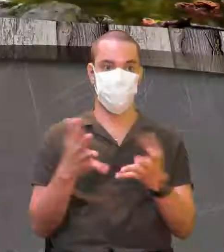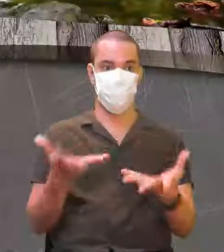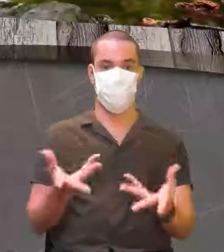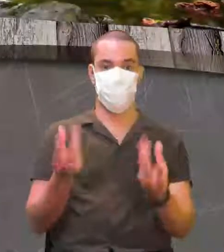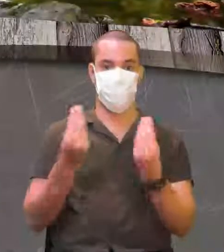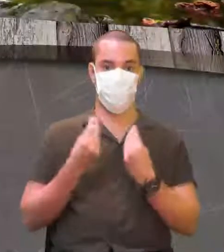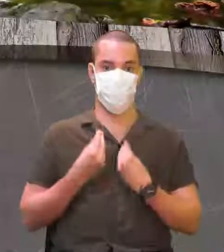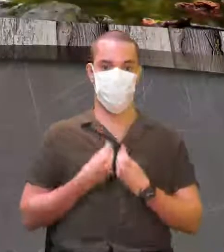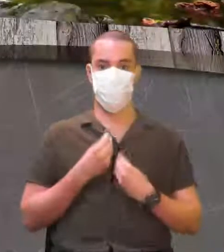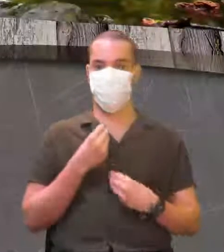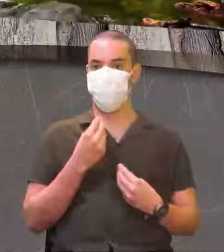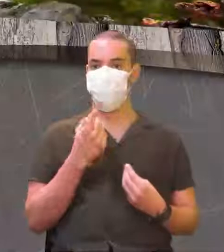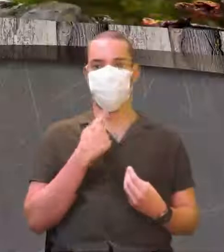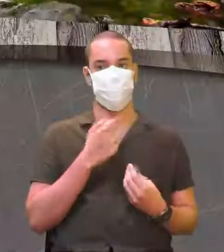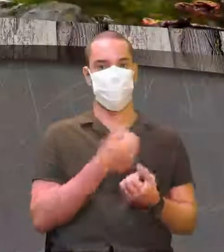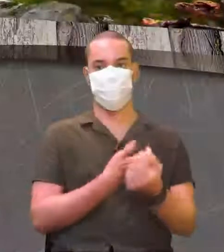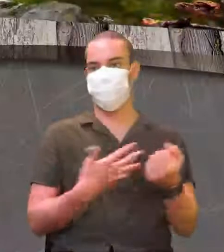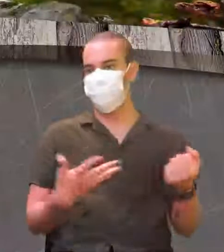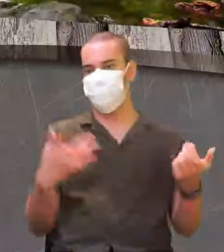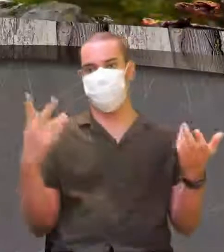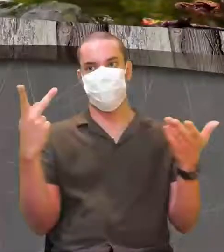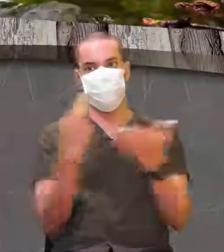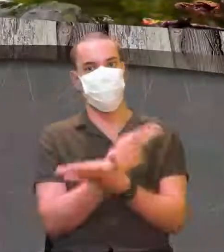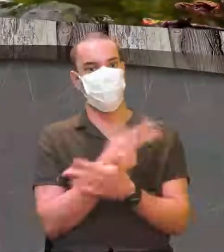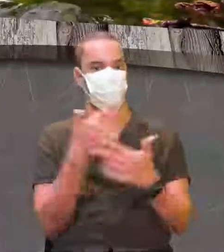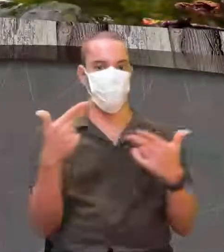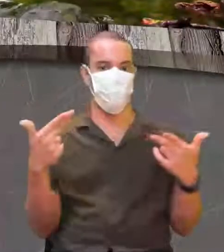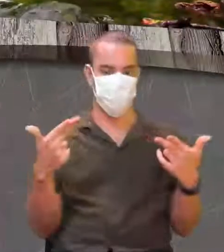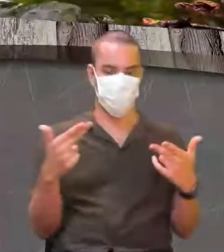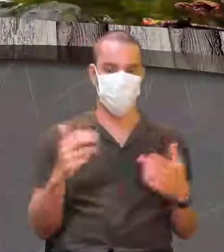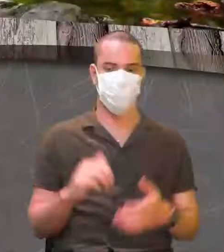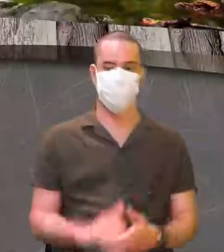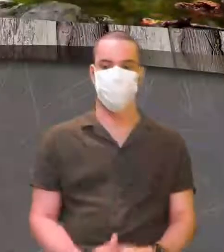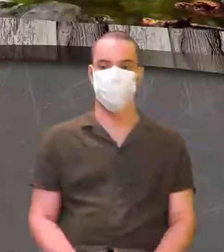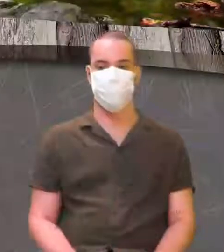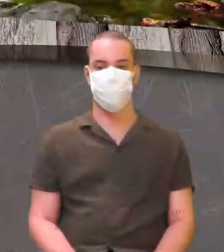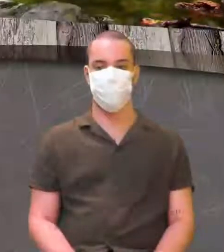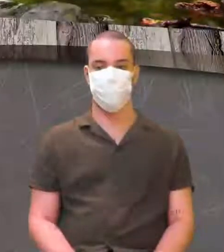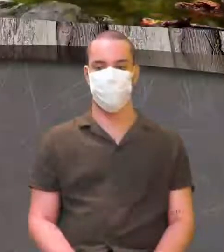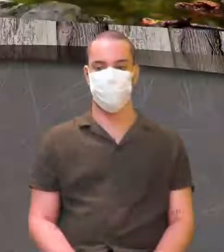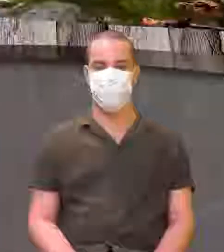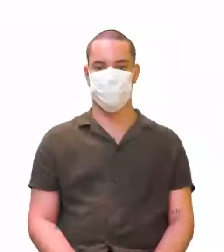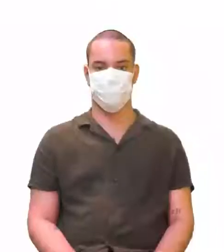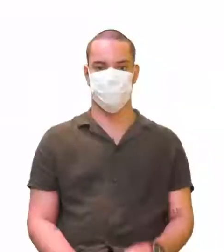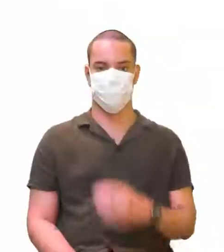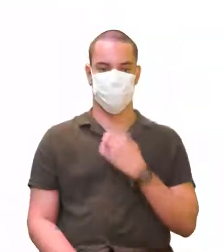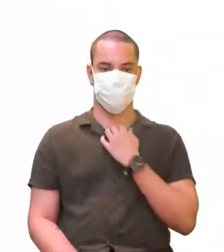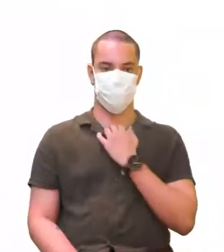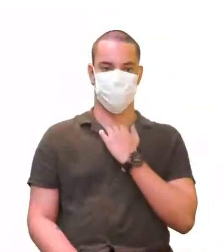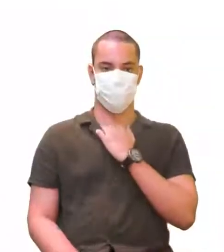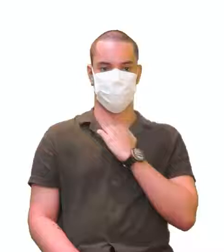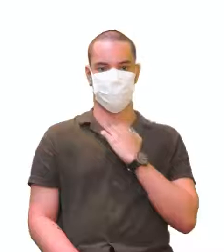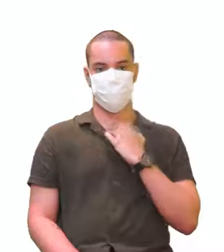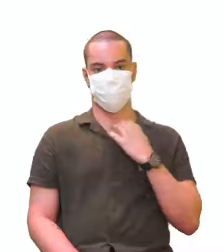receber uma transfusão, no caso de um acidente ou alguma cirurgia, enfim, tá bom? Vamos jogar lá na tela?